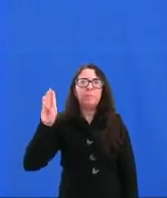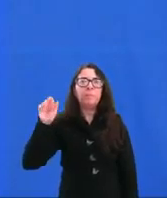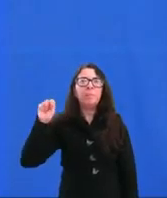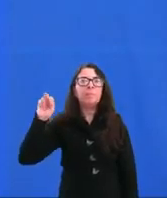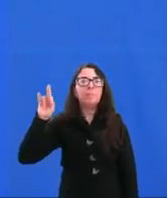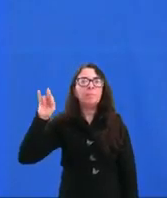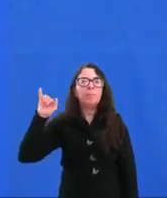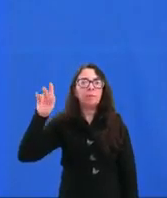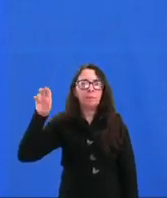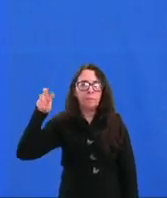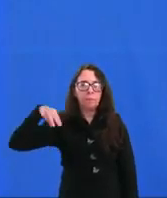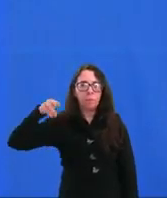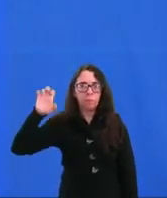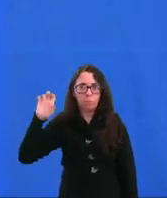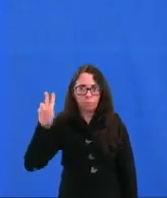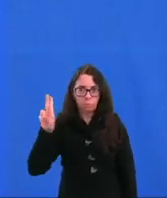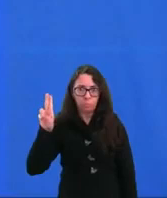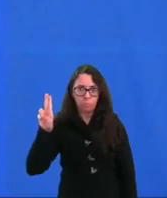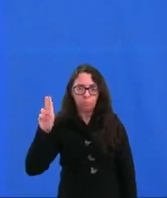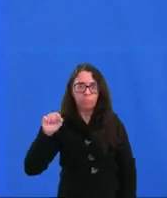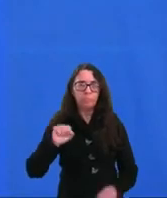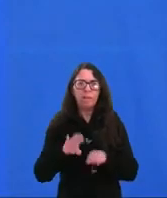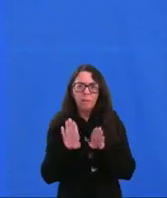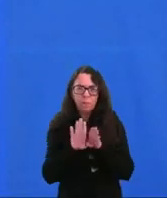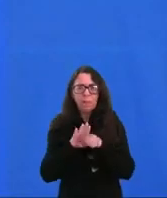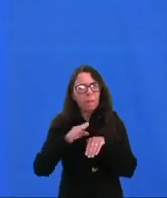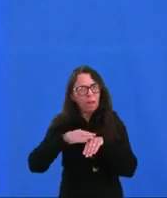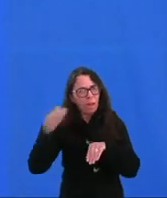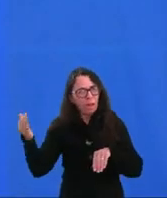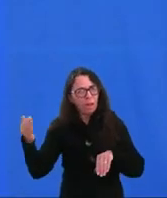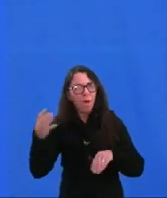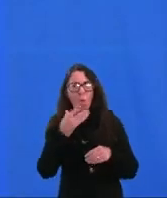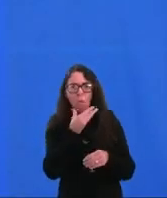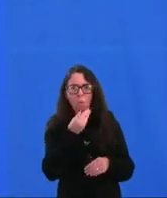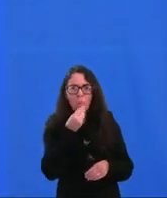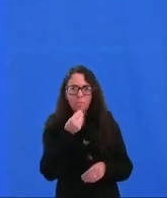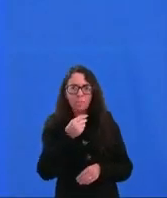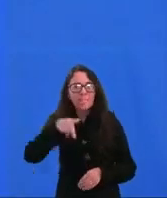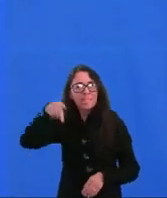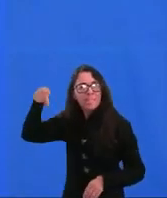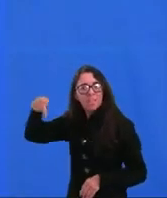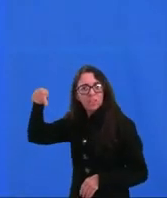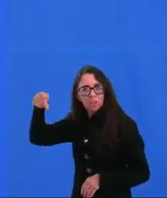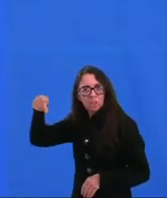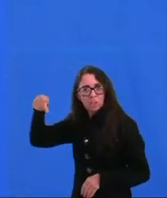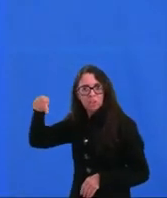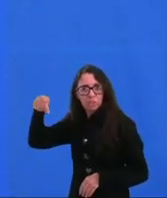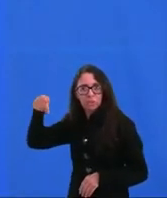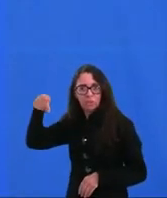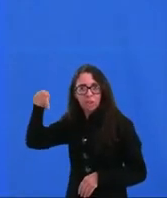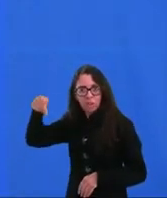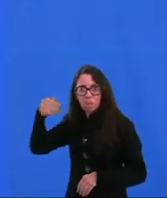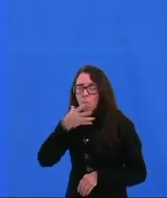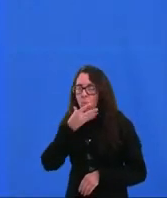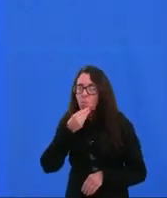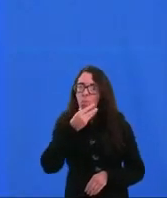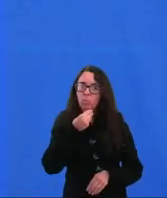6. Apresentaram-nos perante os apóstolos e estes, orando, lhes impuseram as mãos.